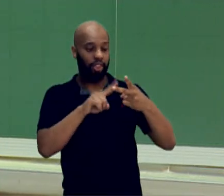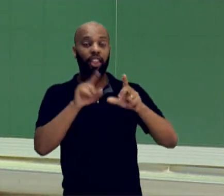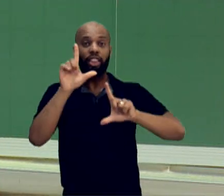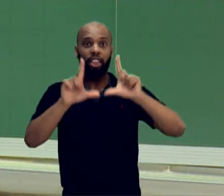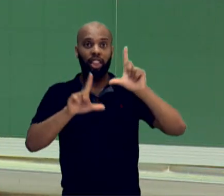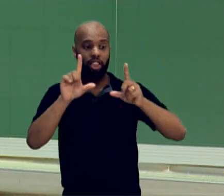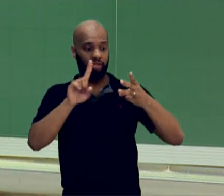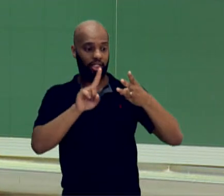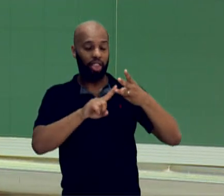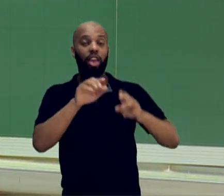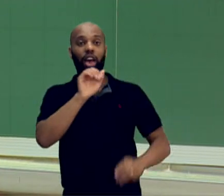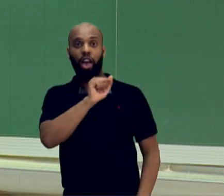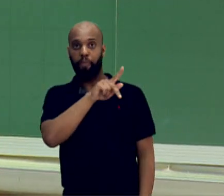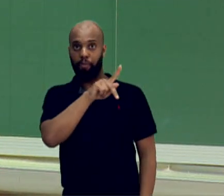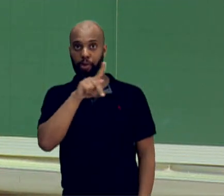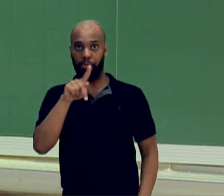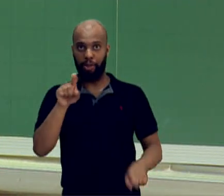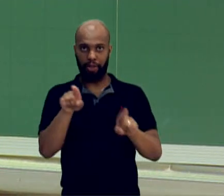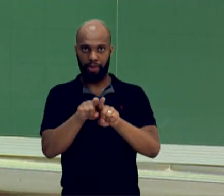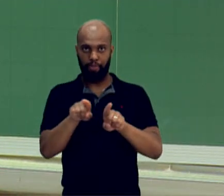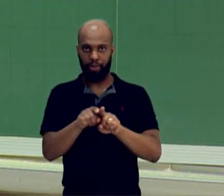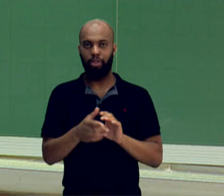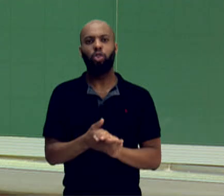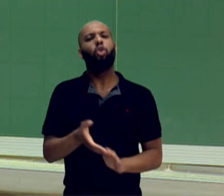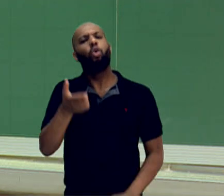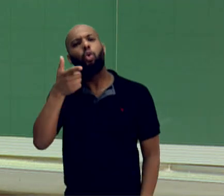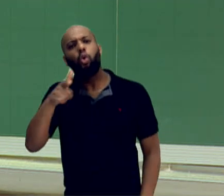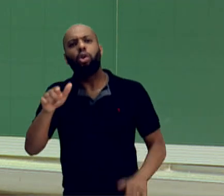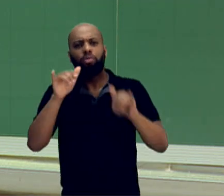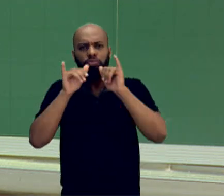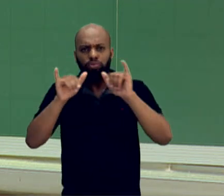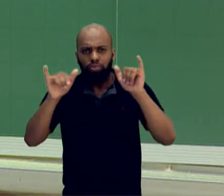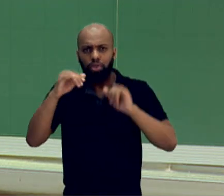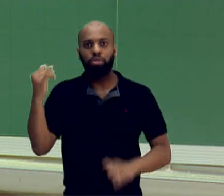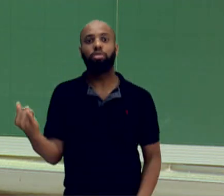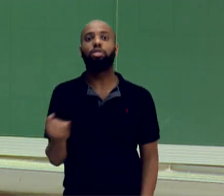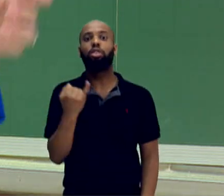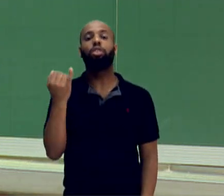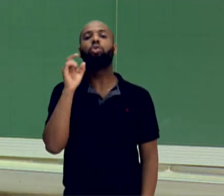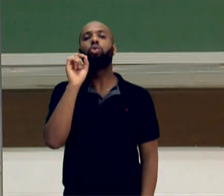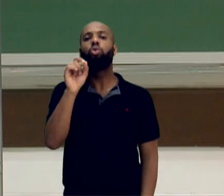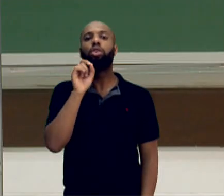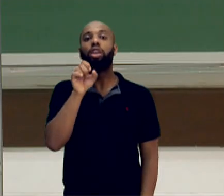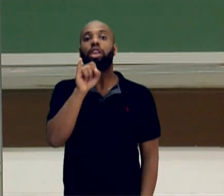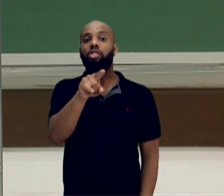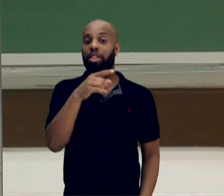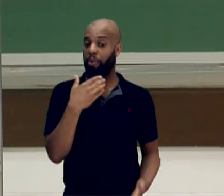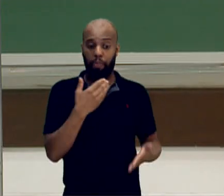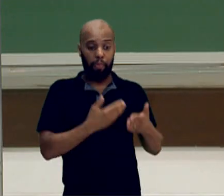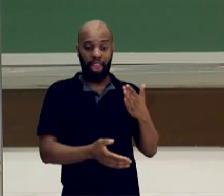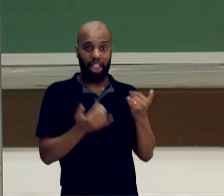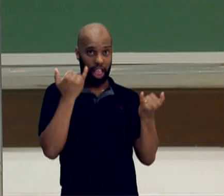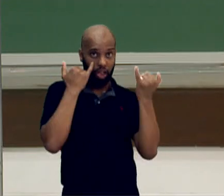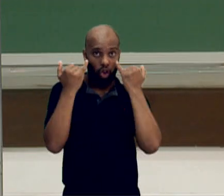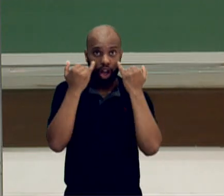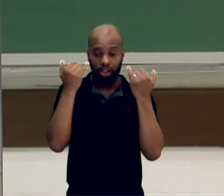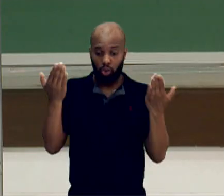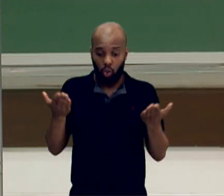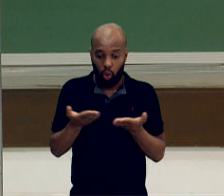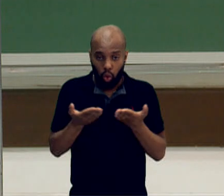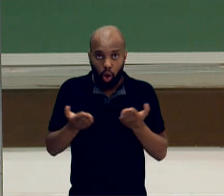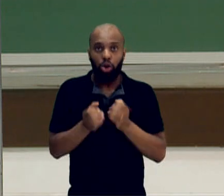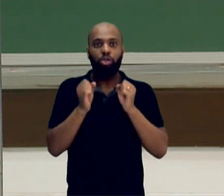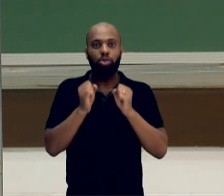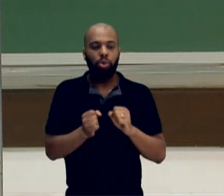e também lá no aplicativo. E um outro recadinho bastante importante é que, se vocês perderem alguma coisa nessa aula, vocês